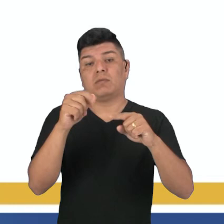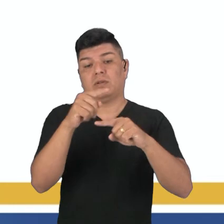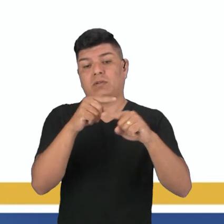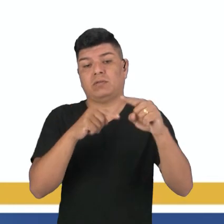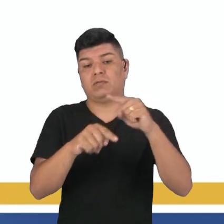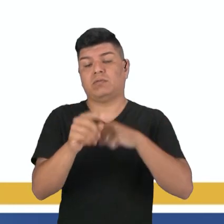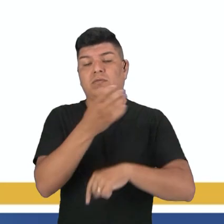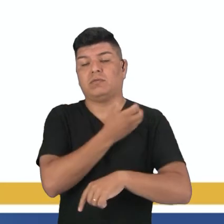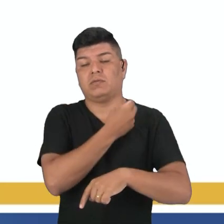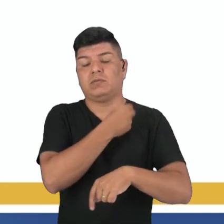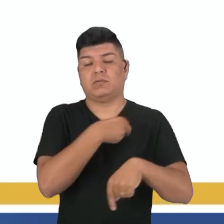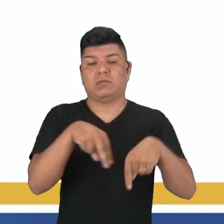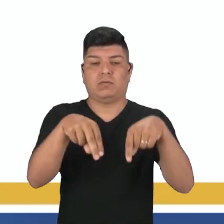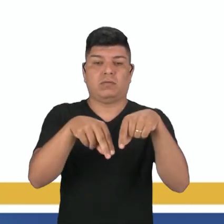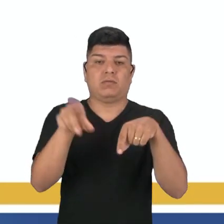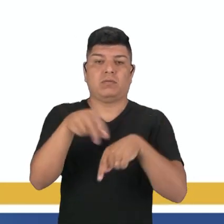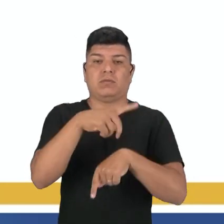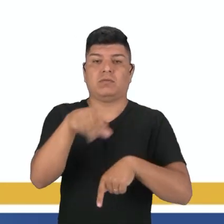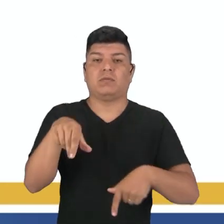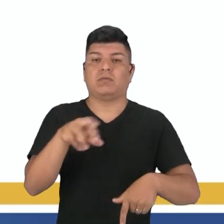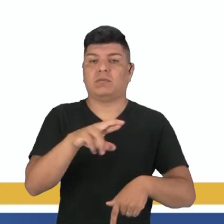nenhum número natural não nulo.